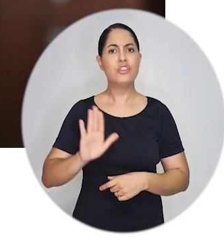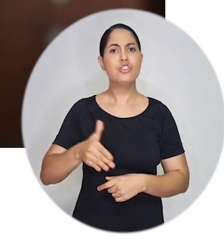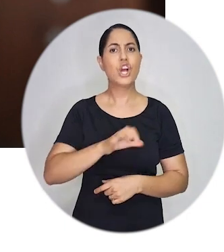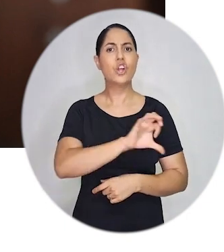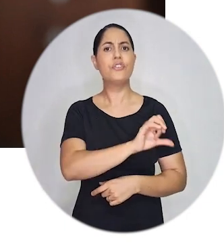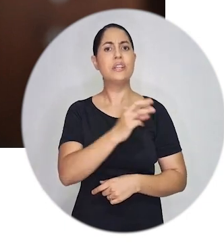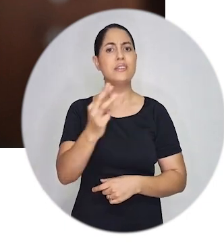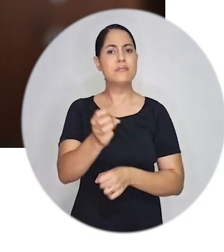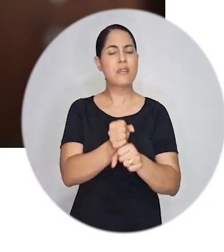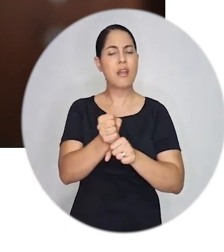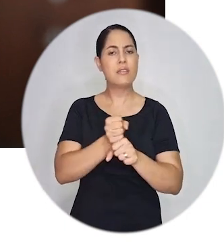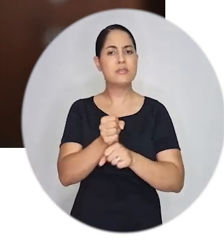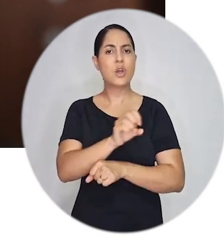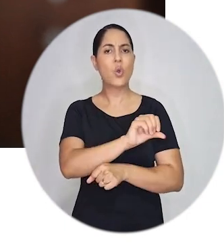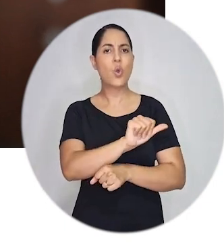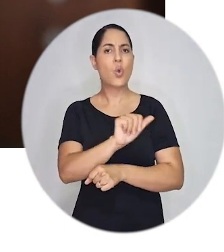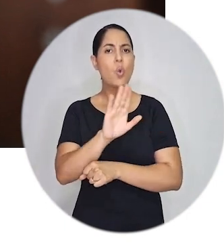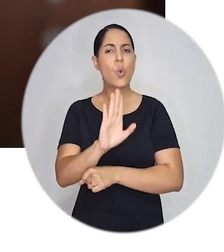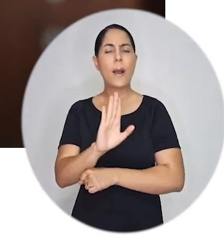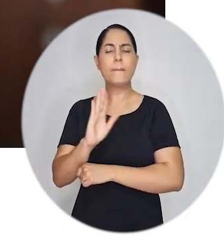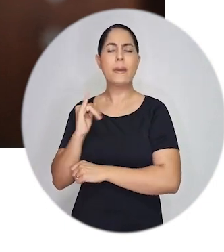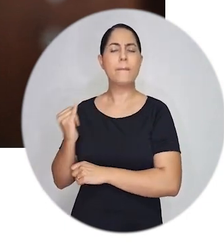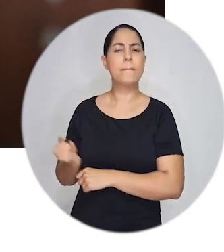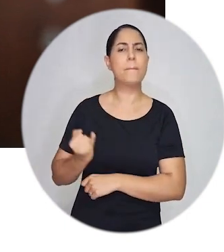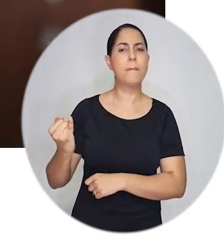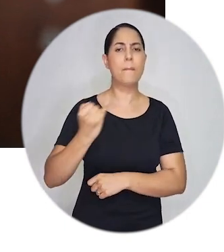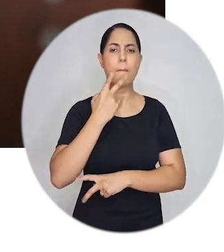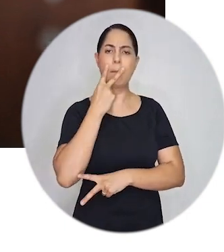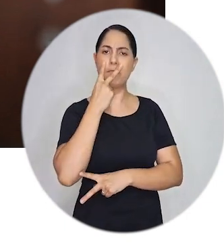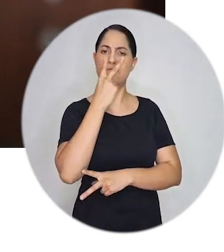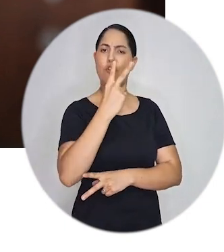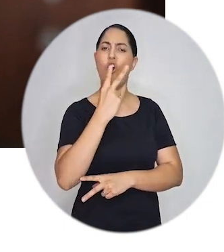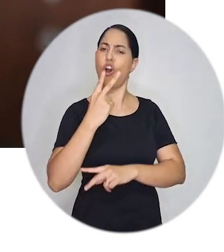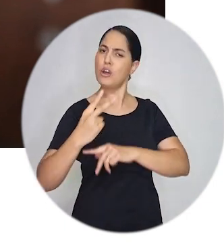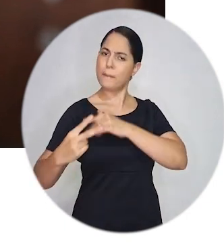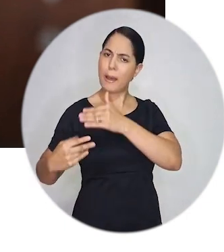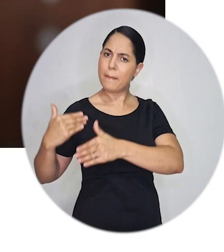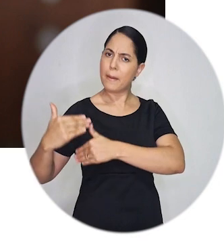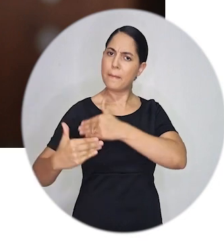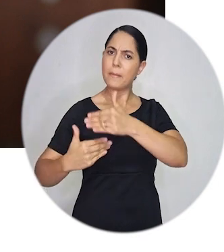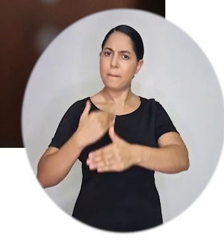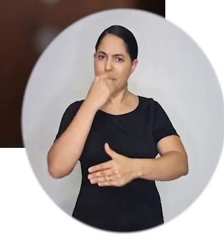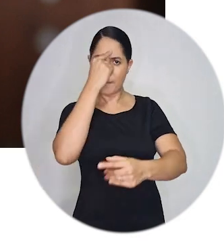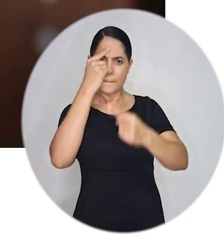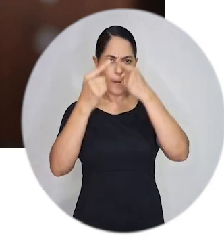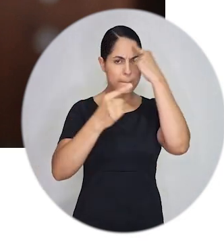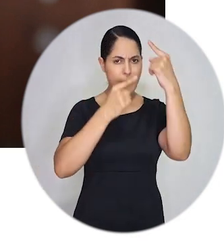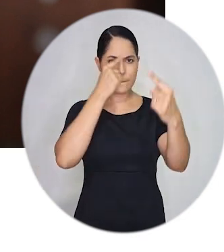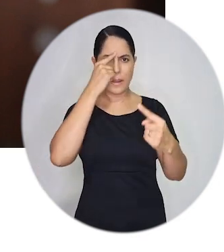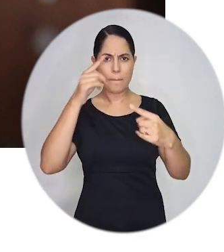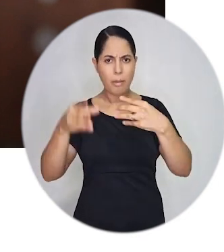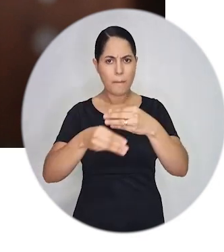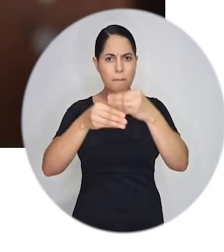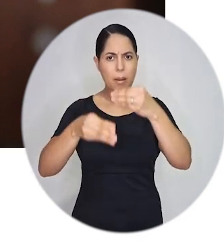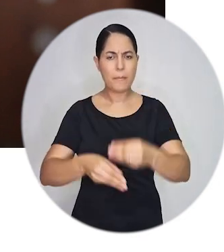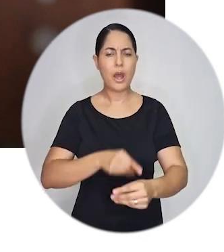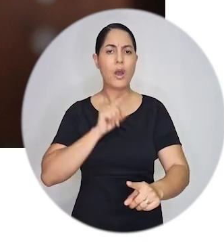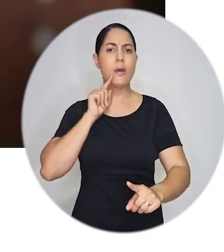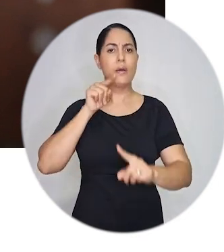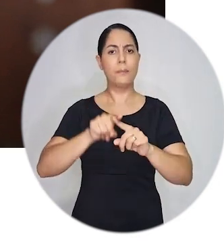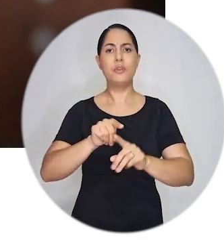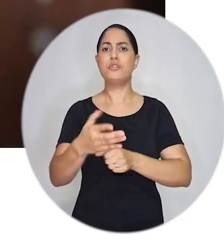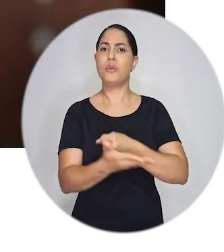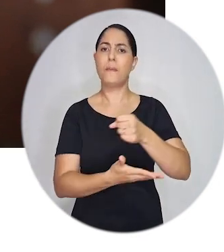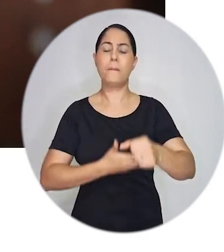de 93 anos da OAB é construída numa conjugação de esforços e ideias em busca de conquistas fundamentais